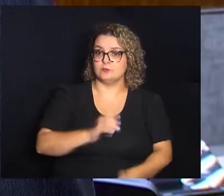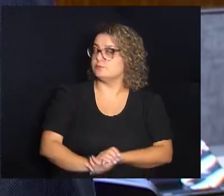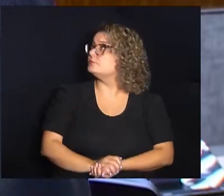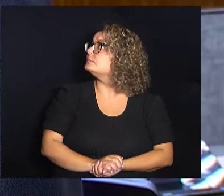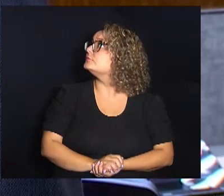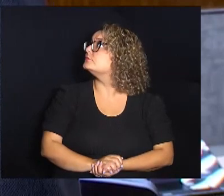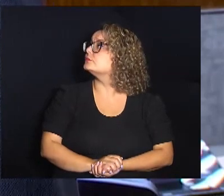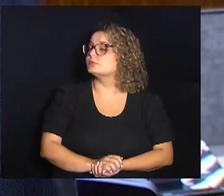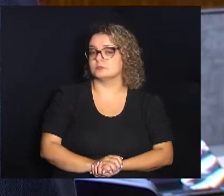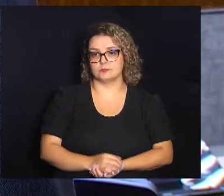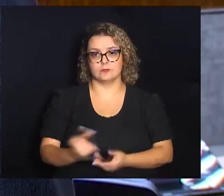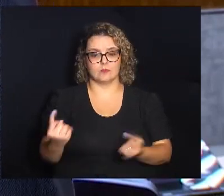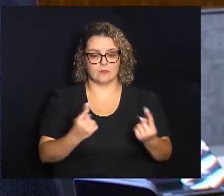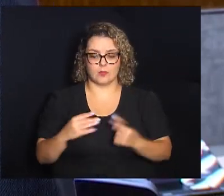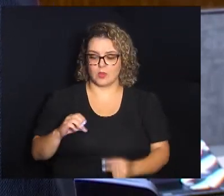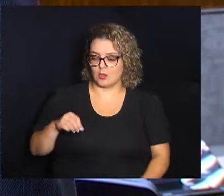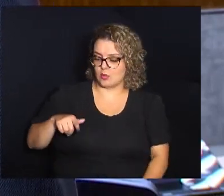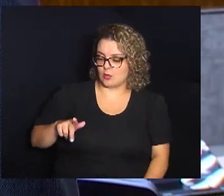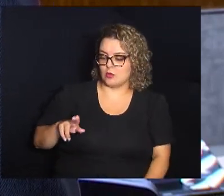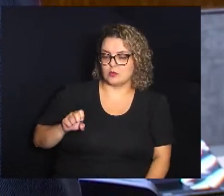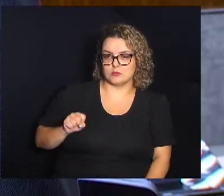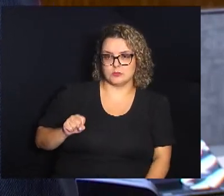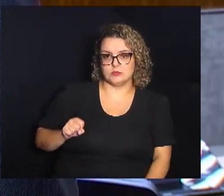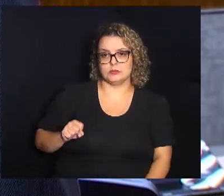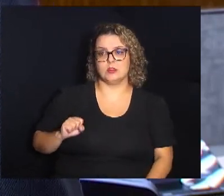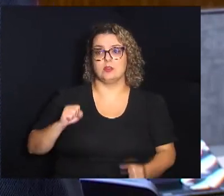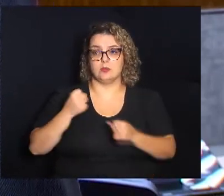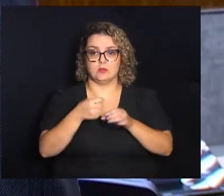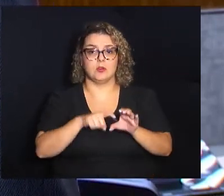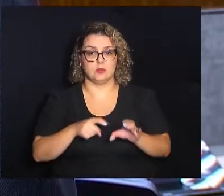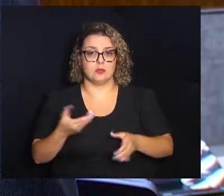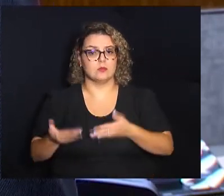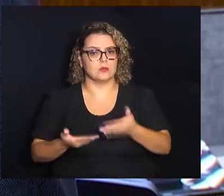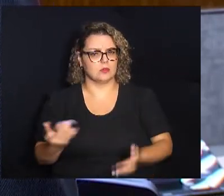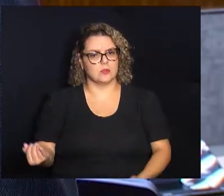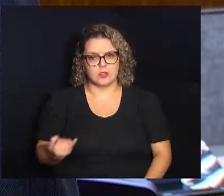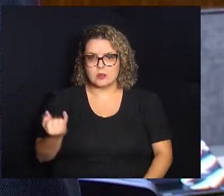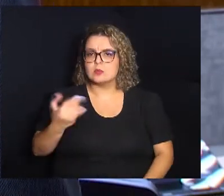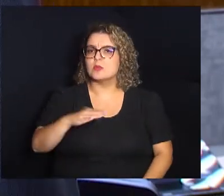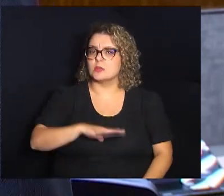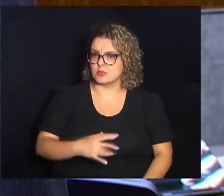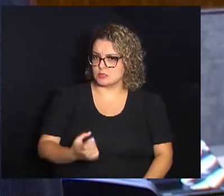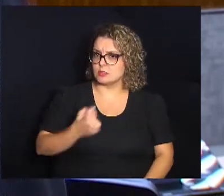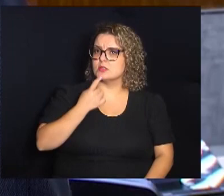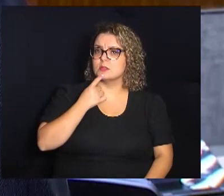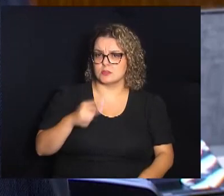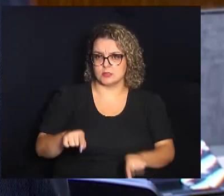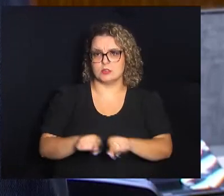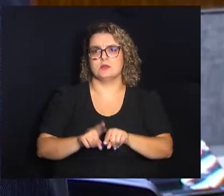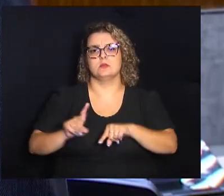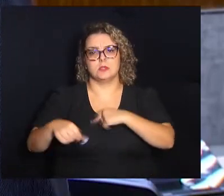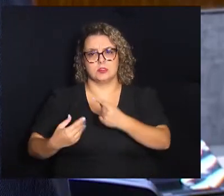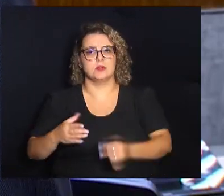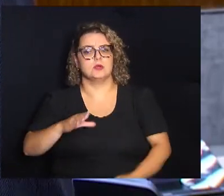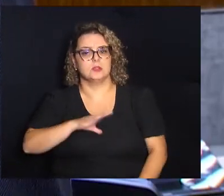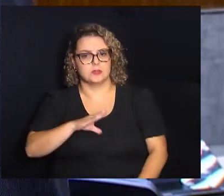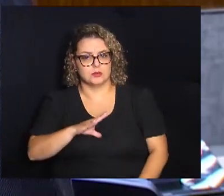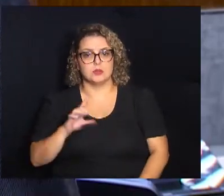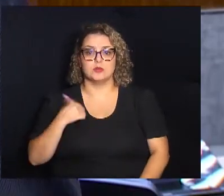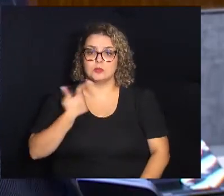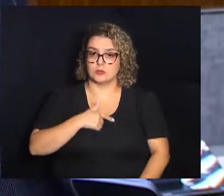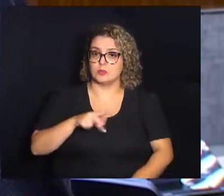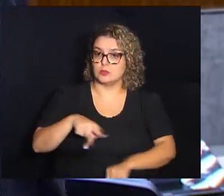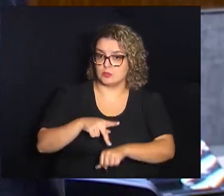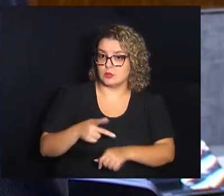por ONGs e protetoras dos animais, inclusive faz um serviço muito importante para a cidade de Campinas e também nas demais cidades do nosso país. país,